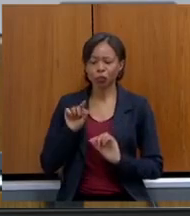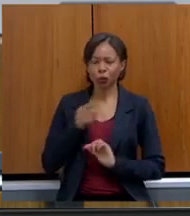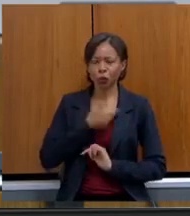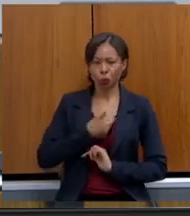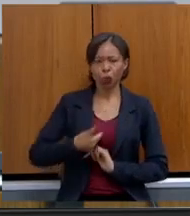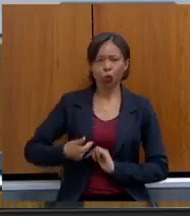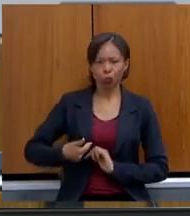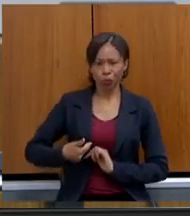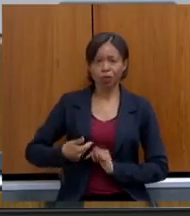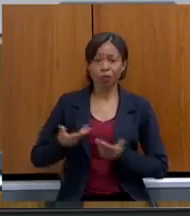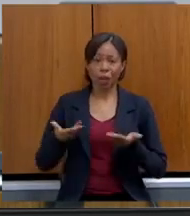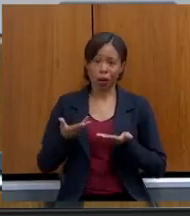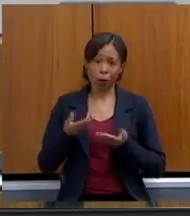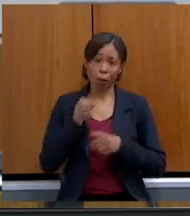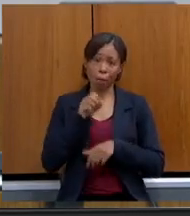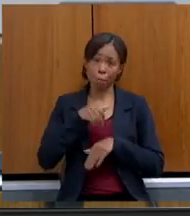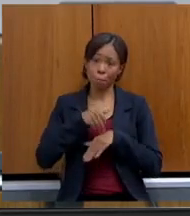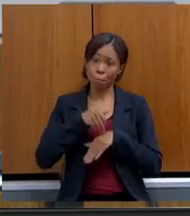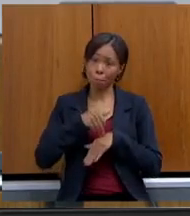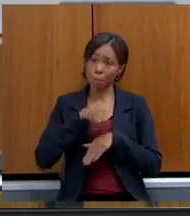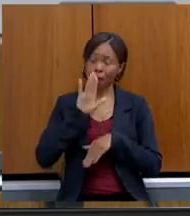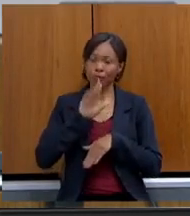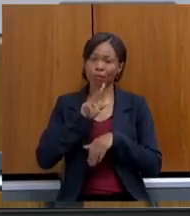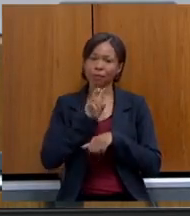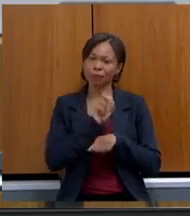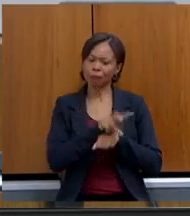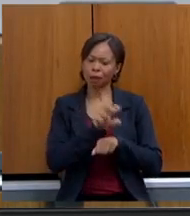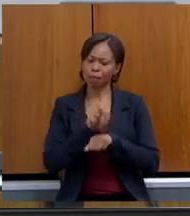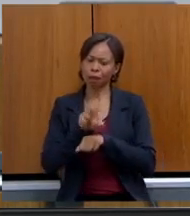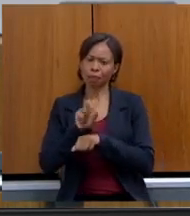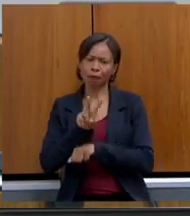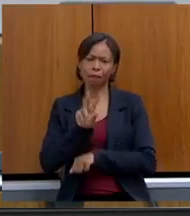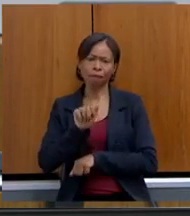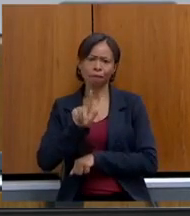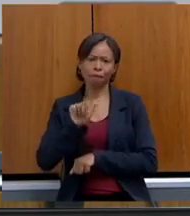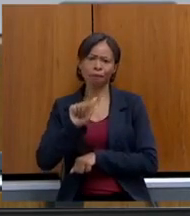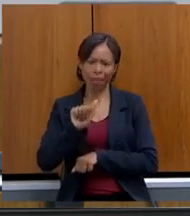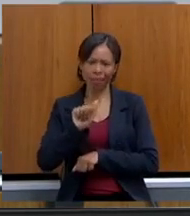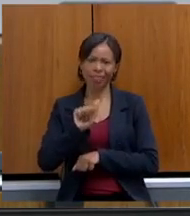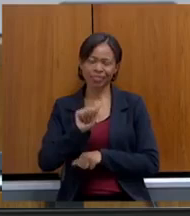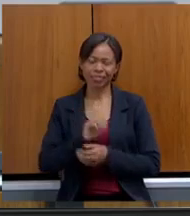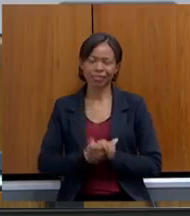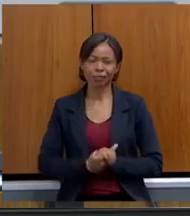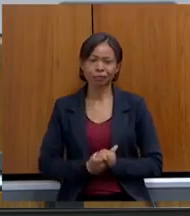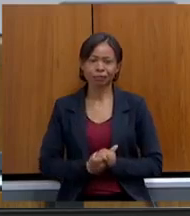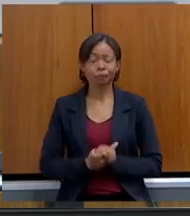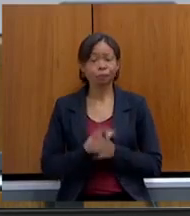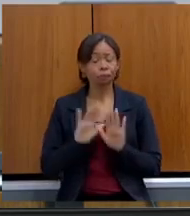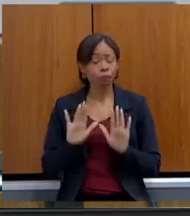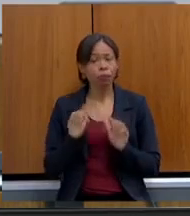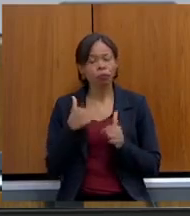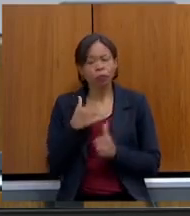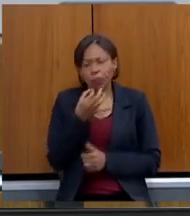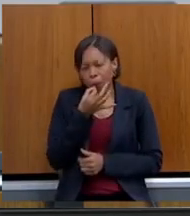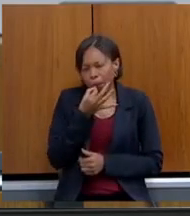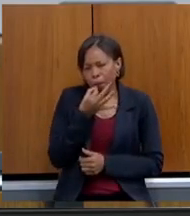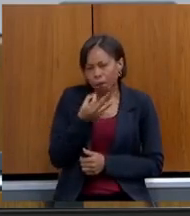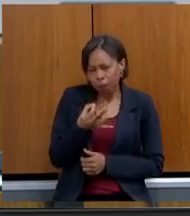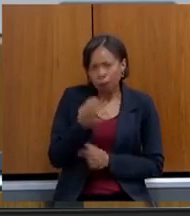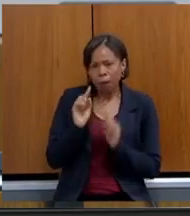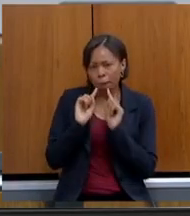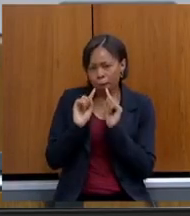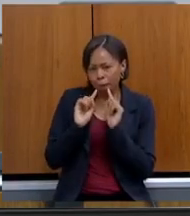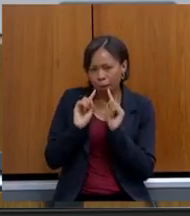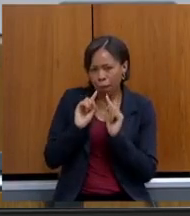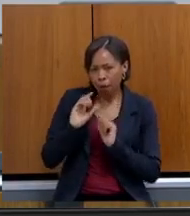de milhares de vagas né que vão ser atendidas aí através desse projeto me permita que fazer algumas críticas construtivas que é